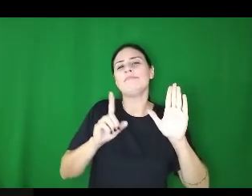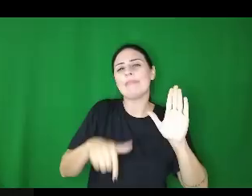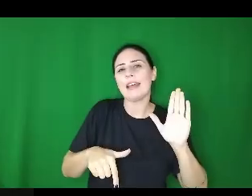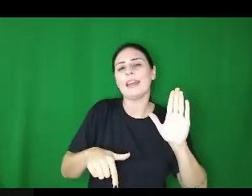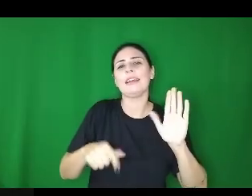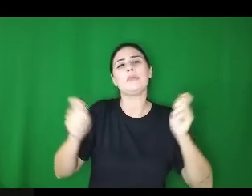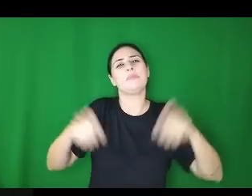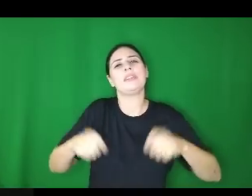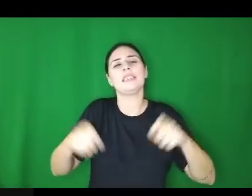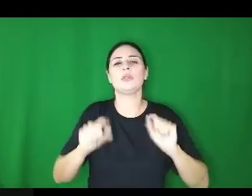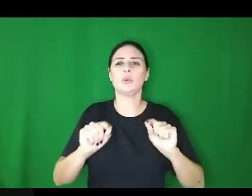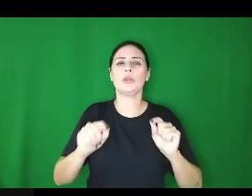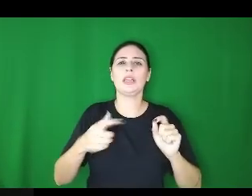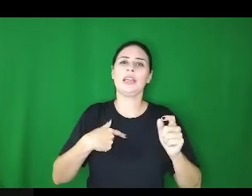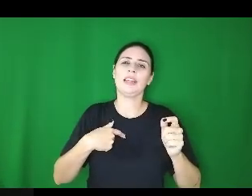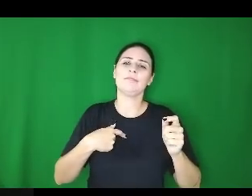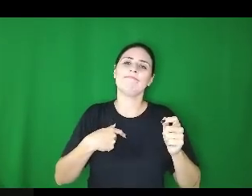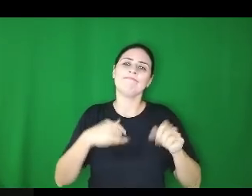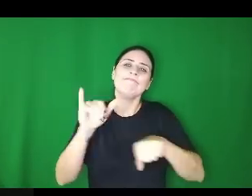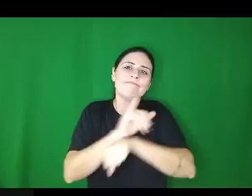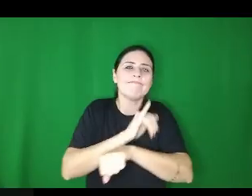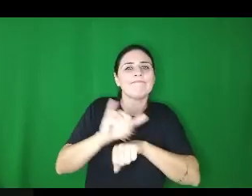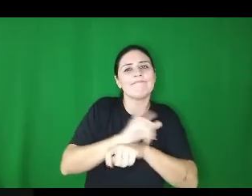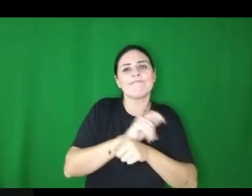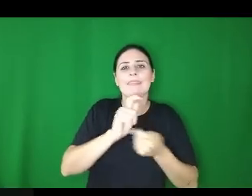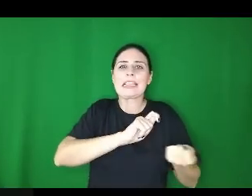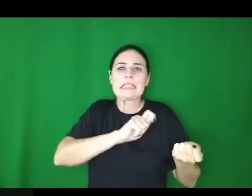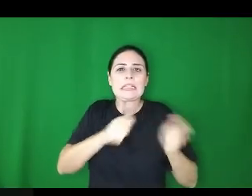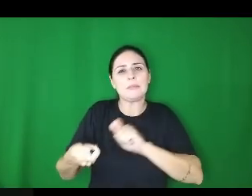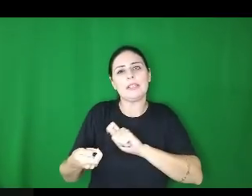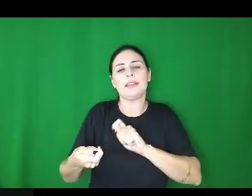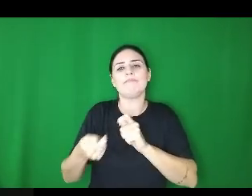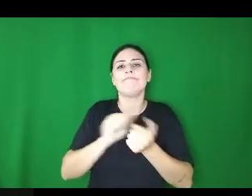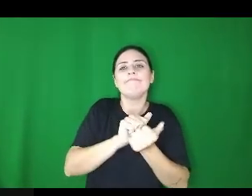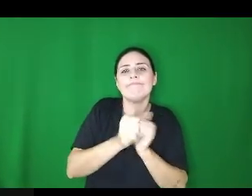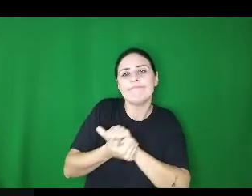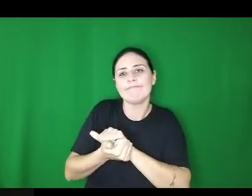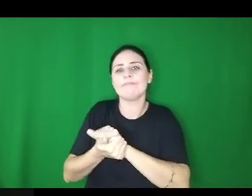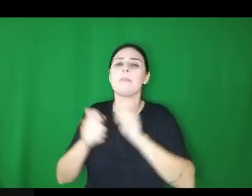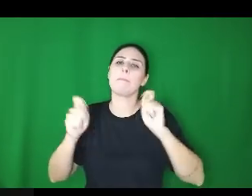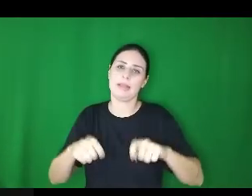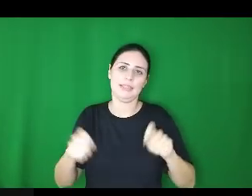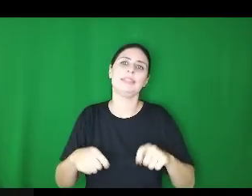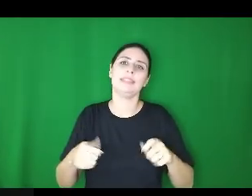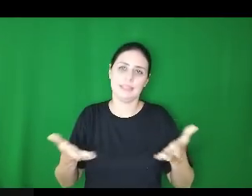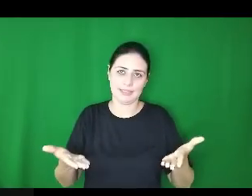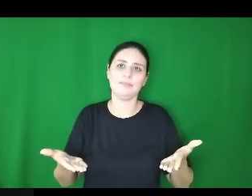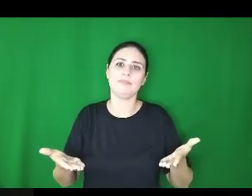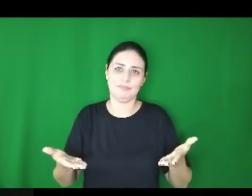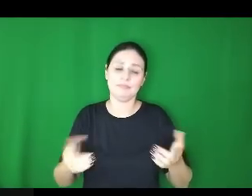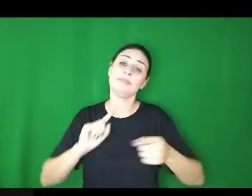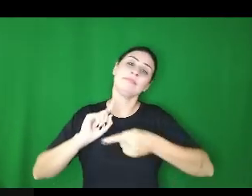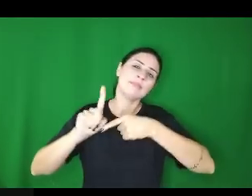Eu preciso antes, para pensar nessa aprendizagem, antes desse alinhamento, a gente